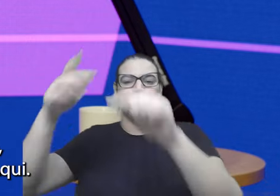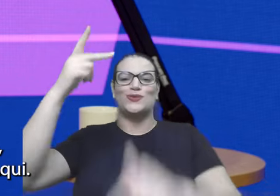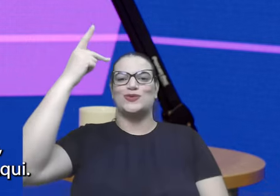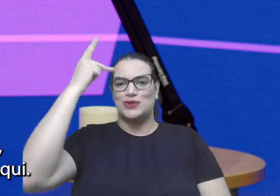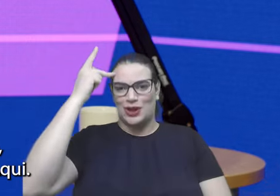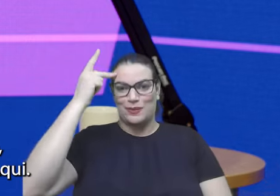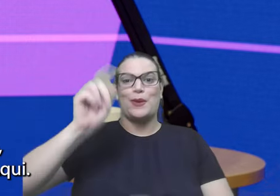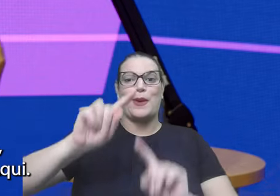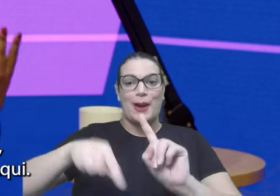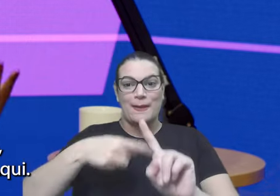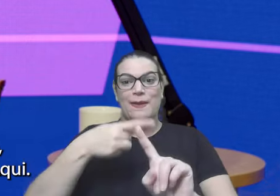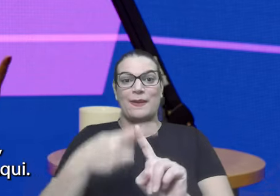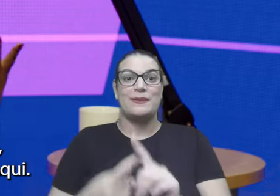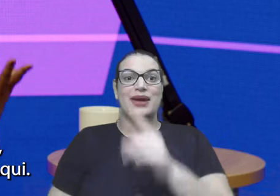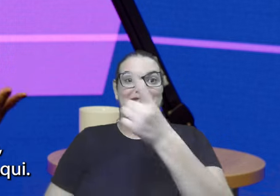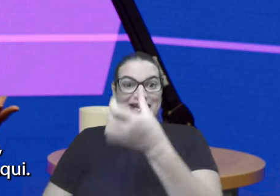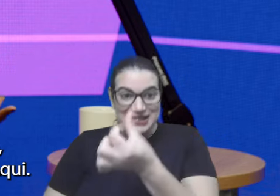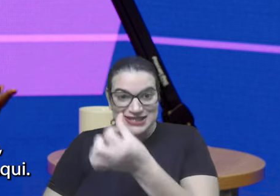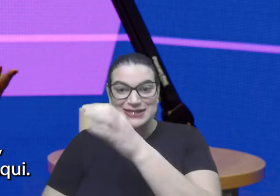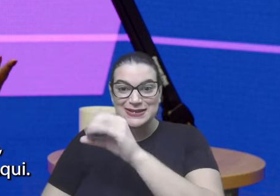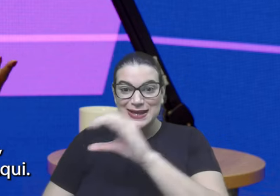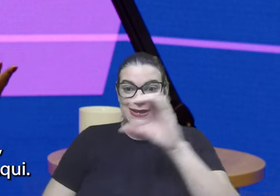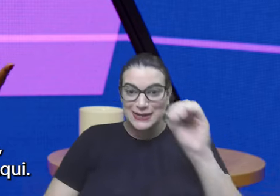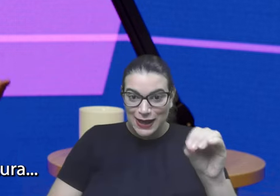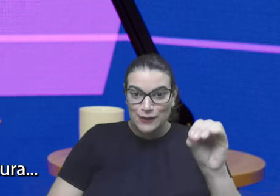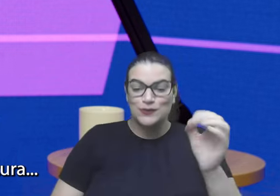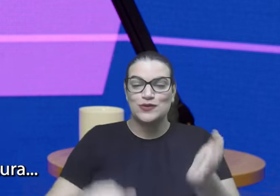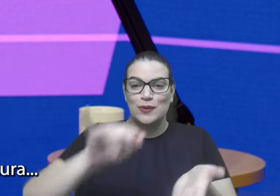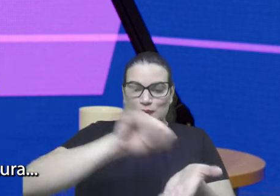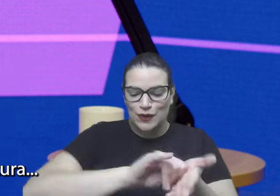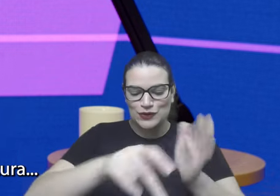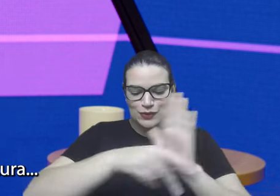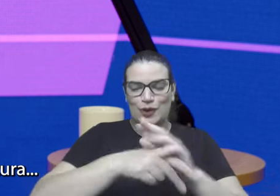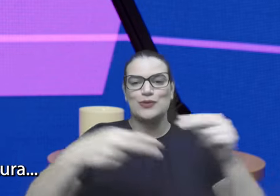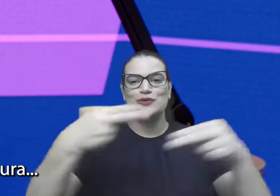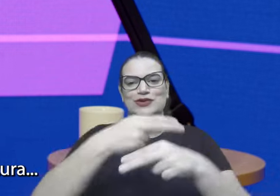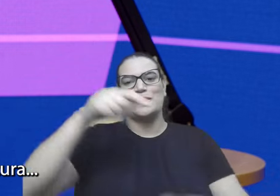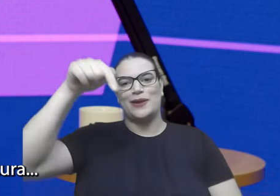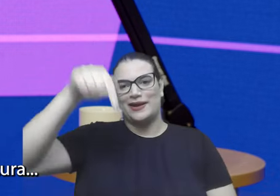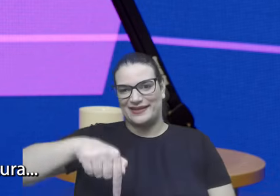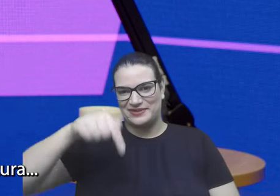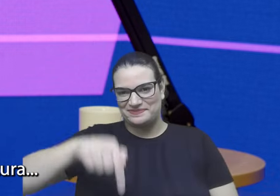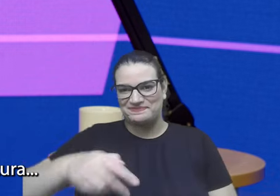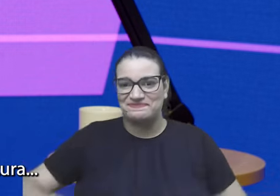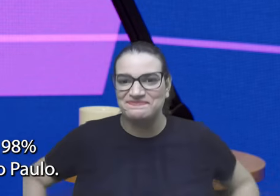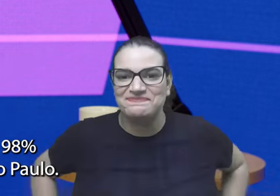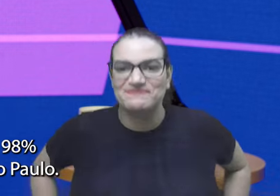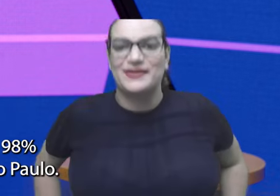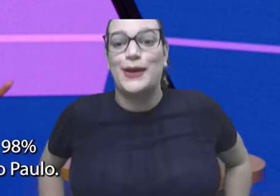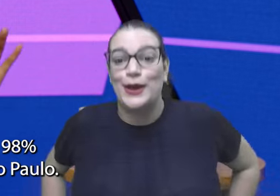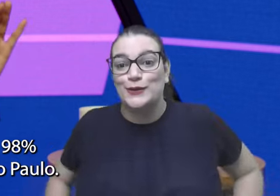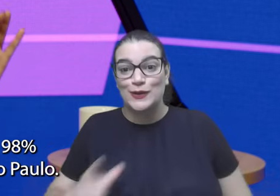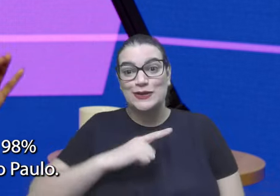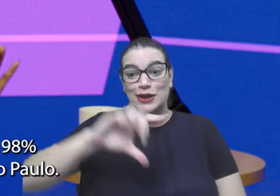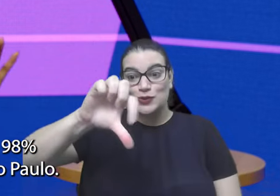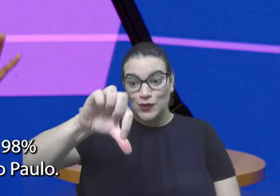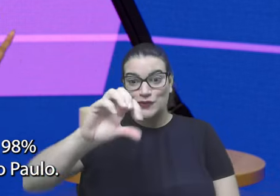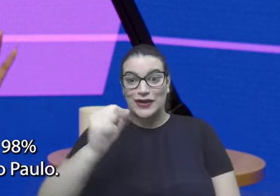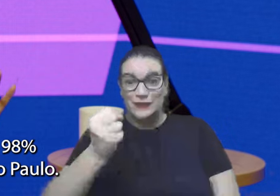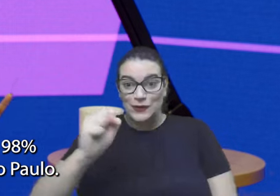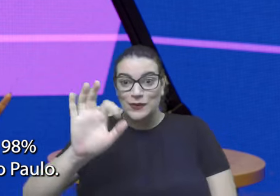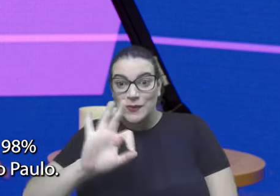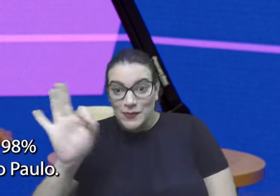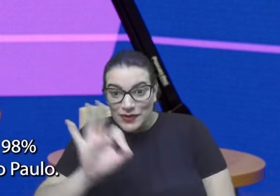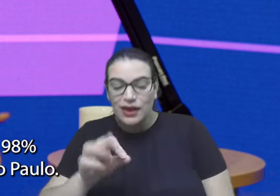Paulo mais 600 postos do sebrai aqui quase que temos uma cobertura nós temos uma cobertura de